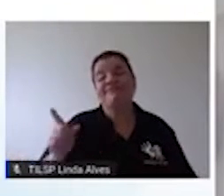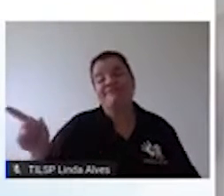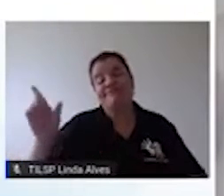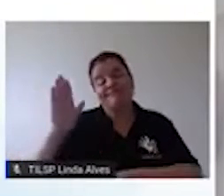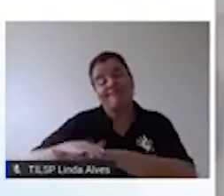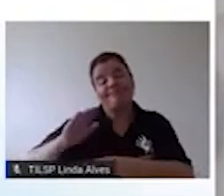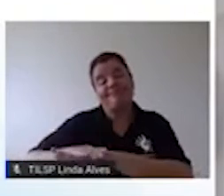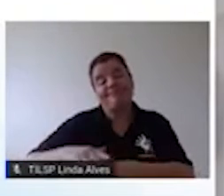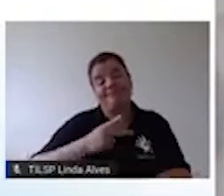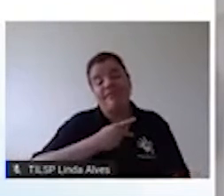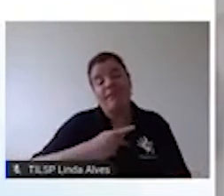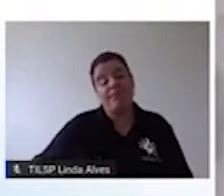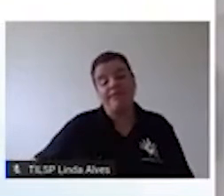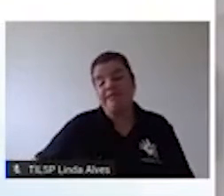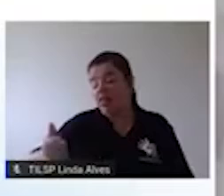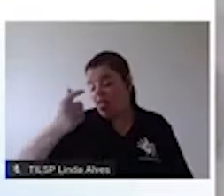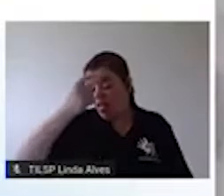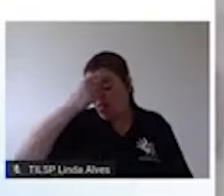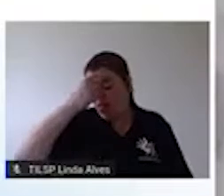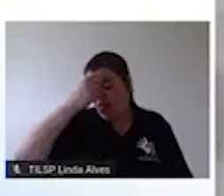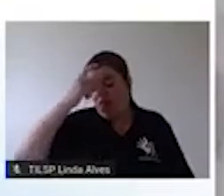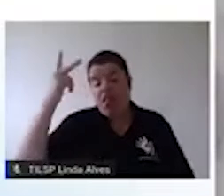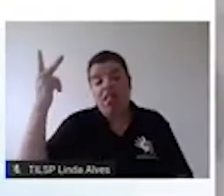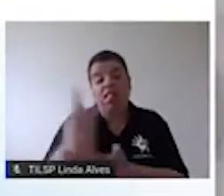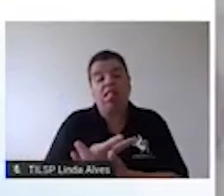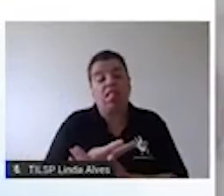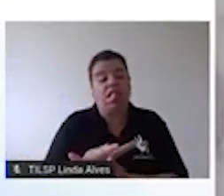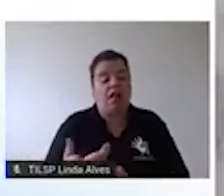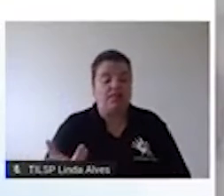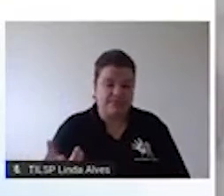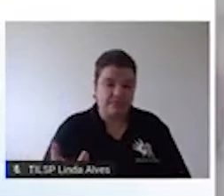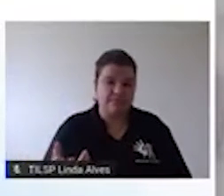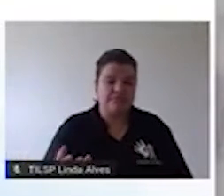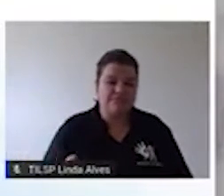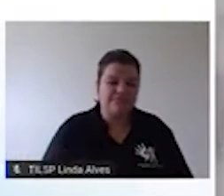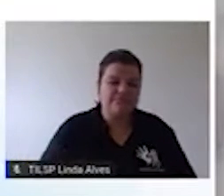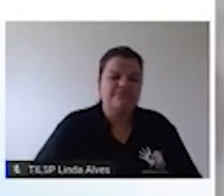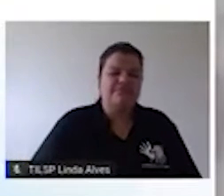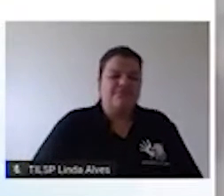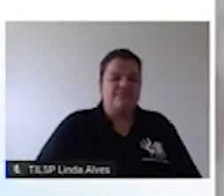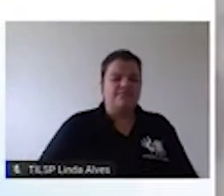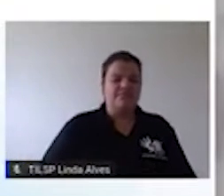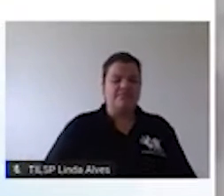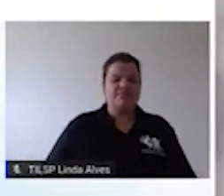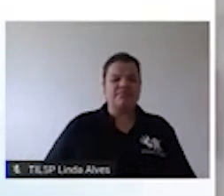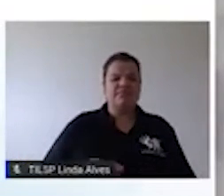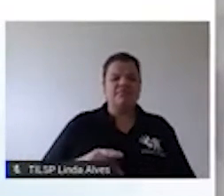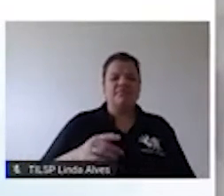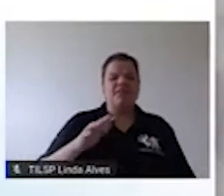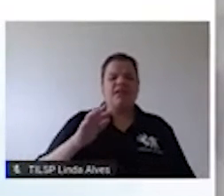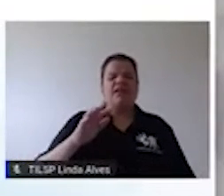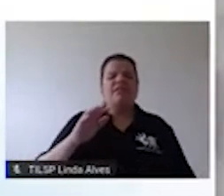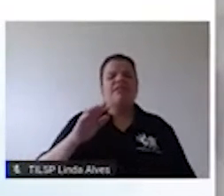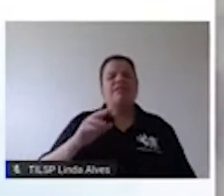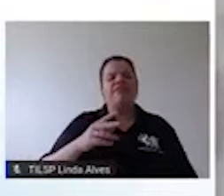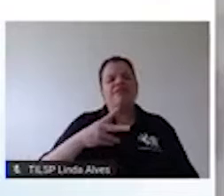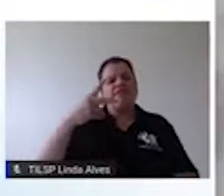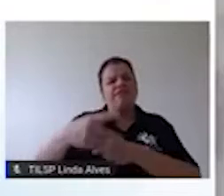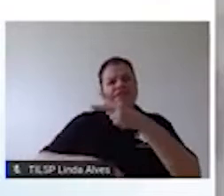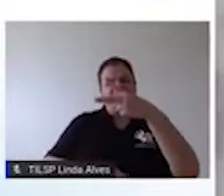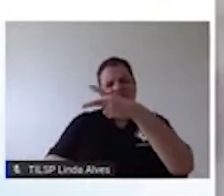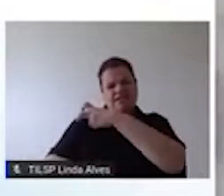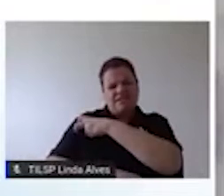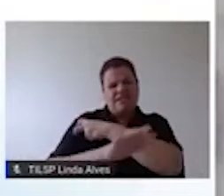do presidente da República, não é? Você falou na vacina da Pfizer. Não